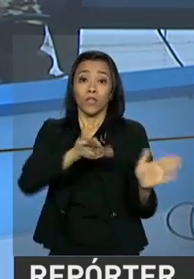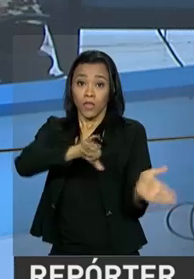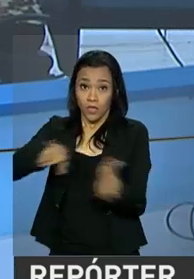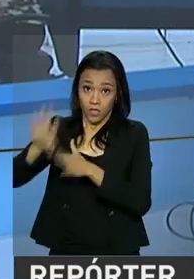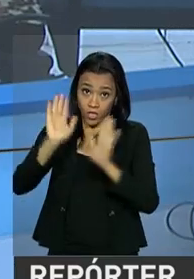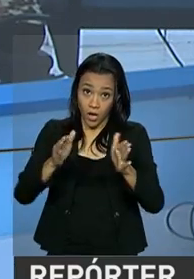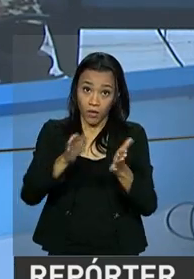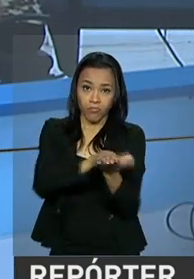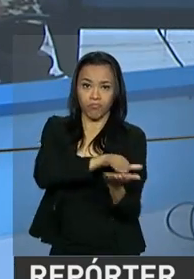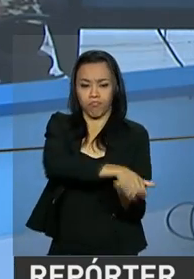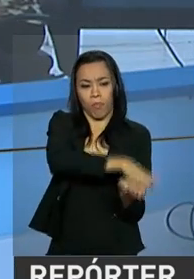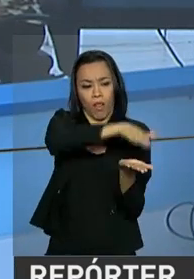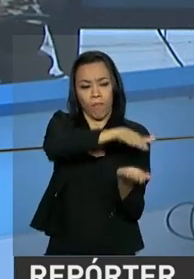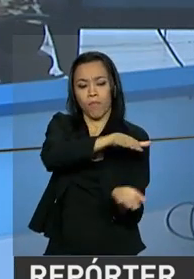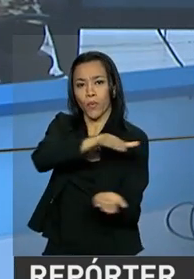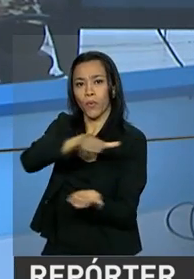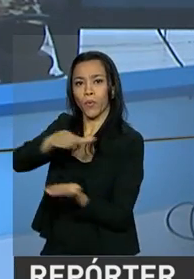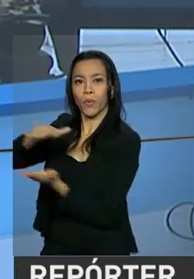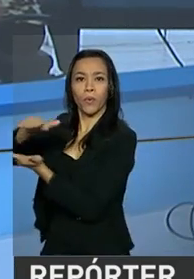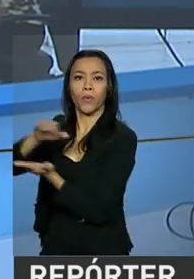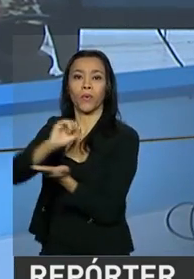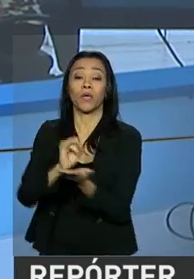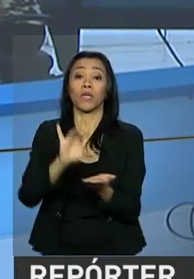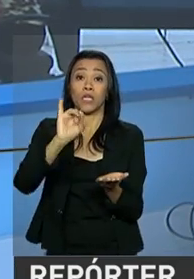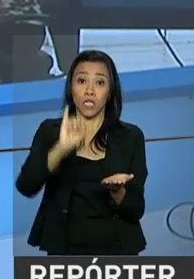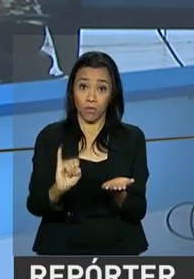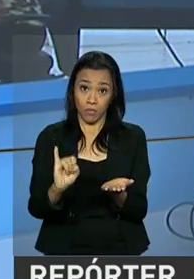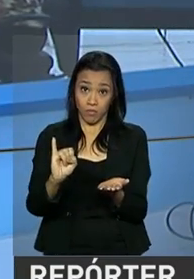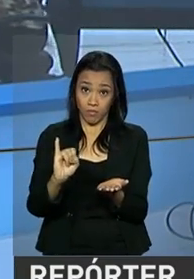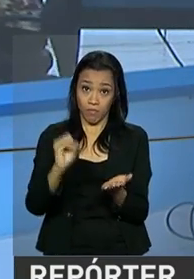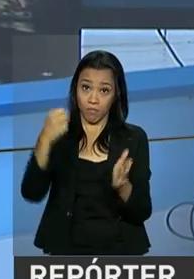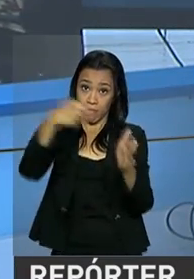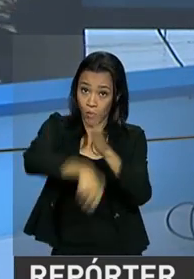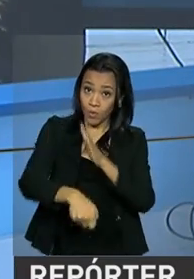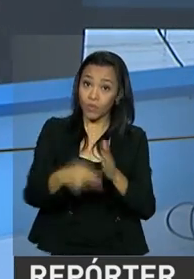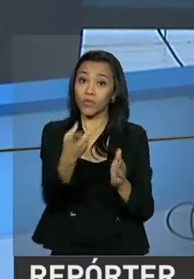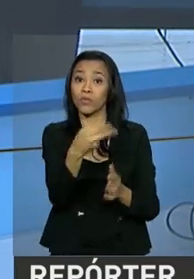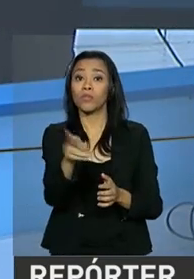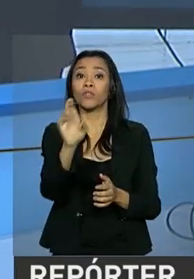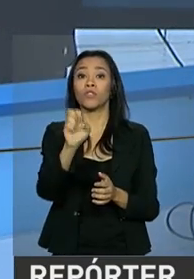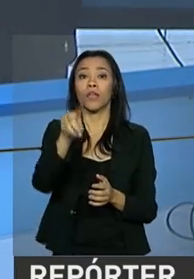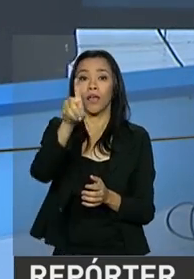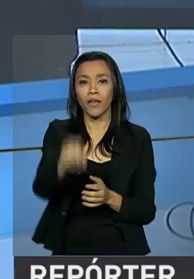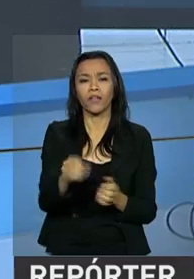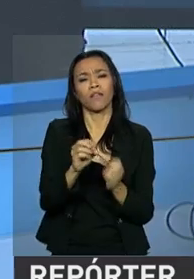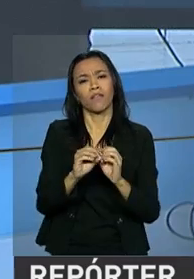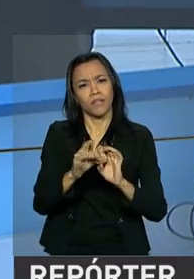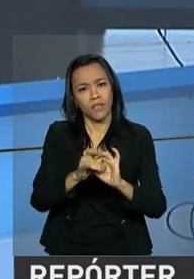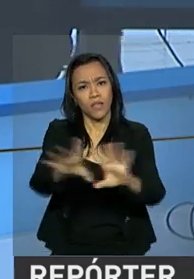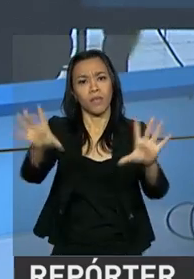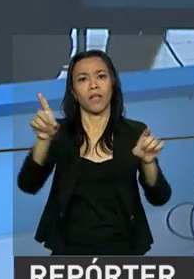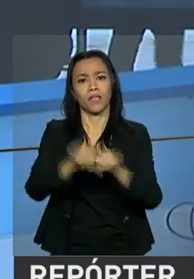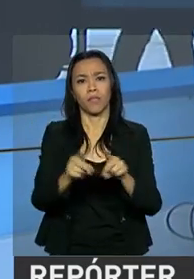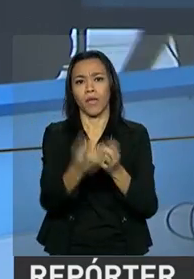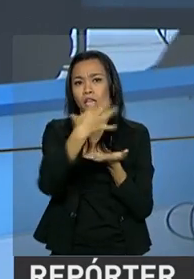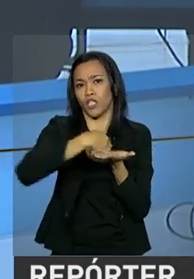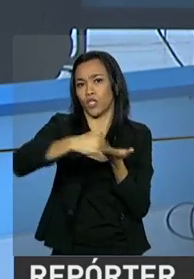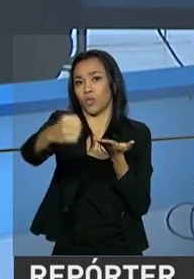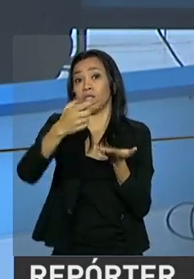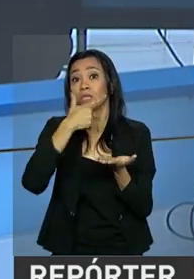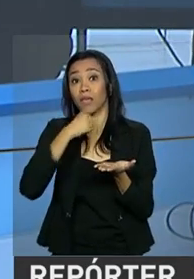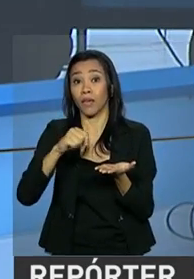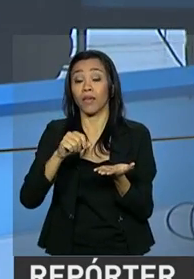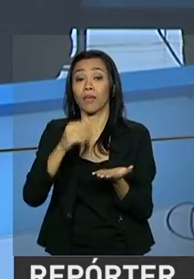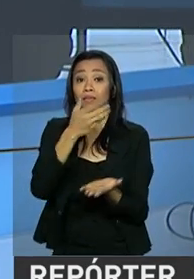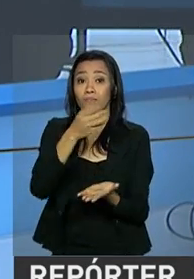Imposto de Renda quase 1,5 milhão e de contribuintes estão incluídos nessa etapa vão ser liberadas também restituições de quem caiu na